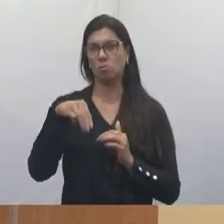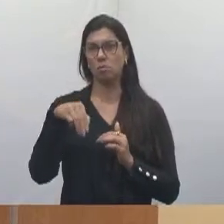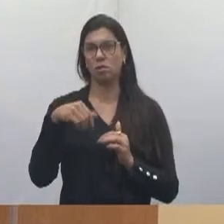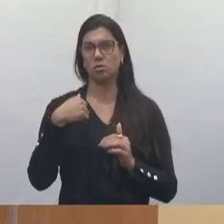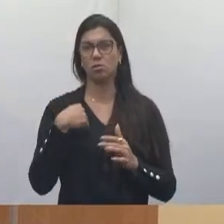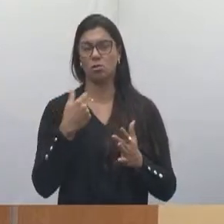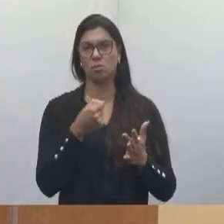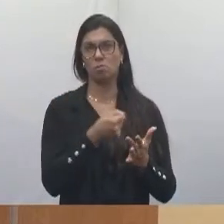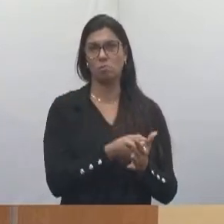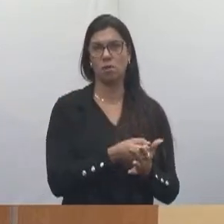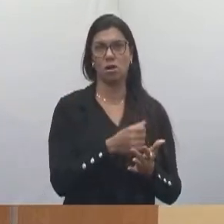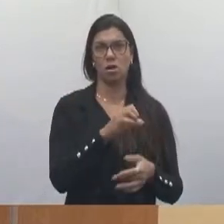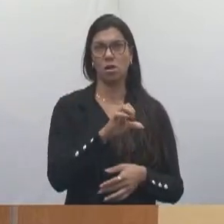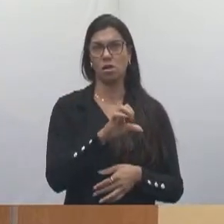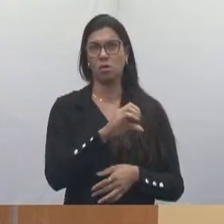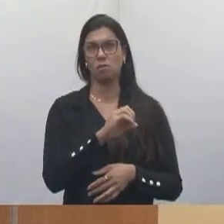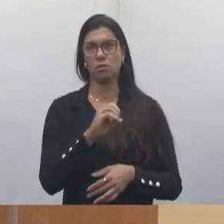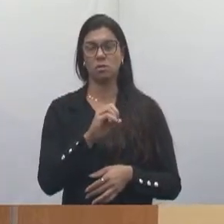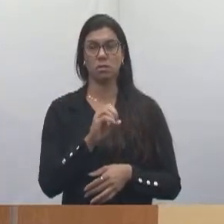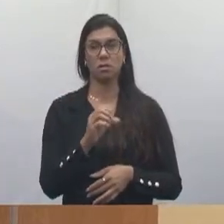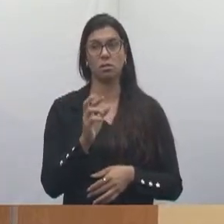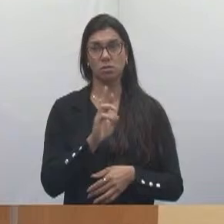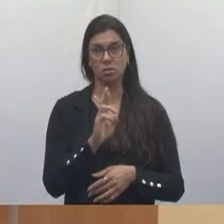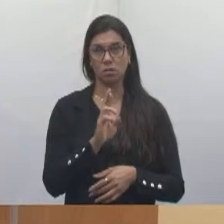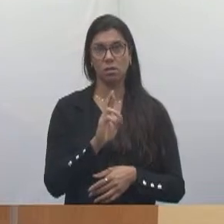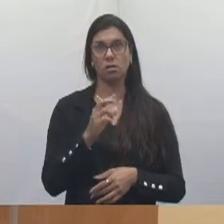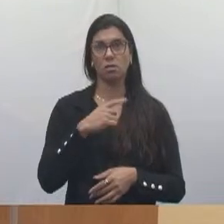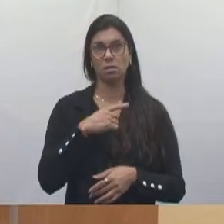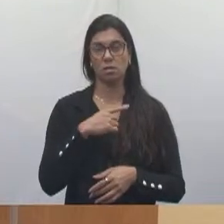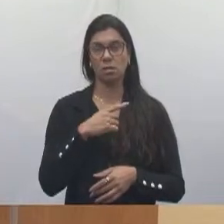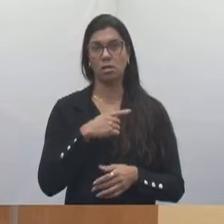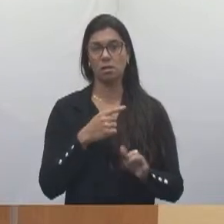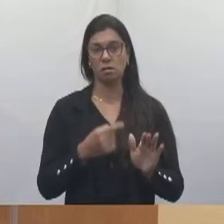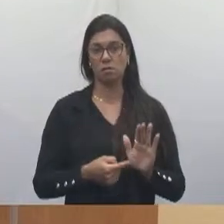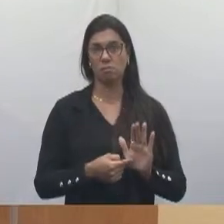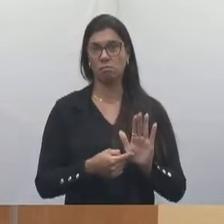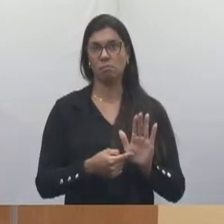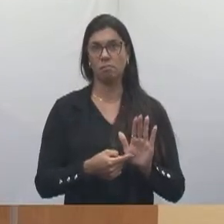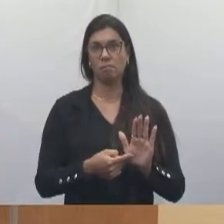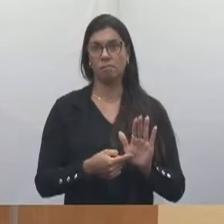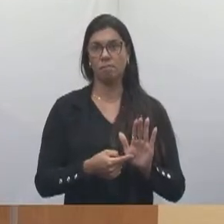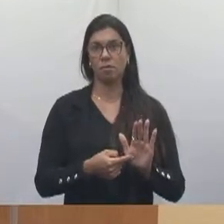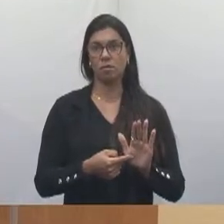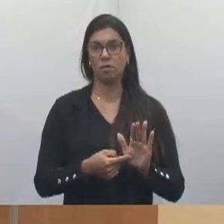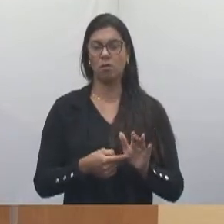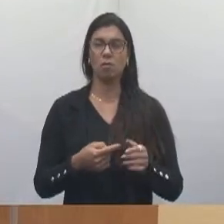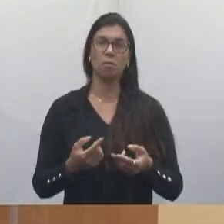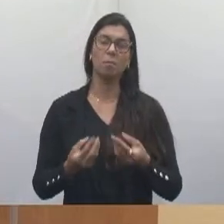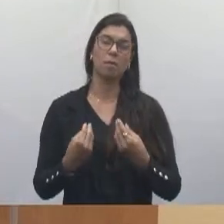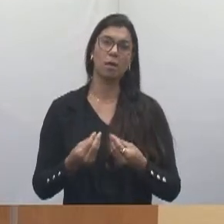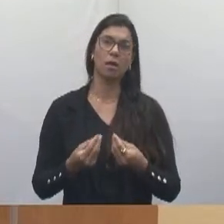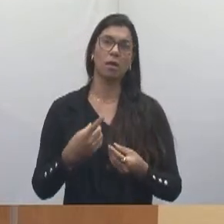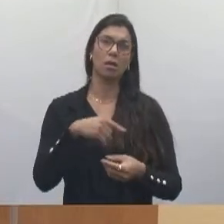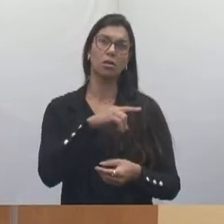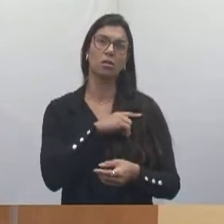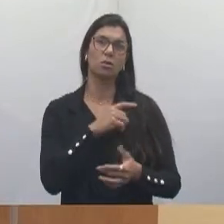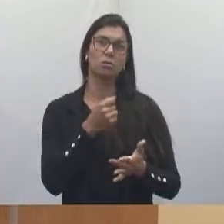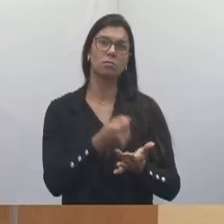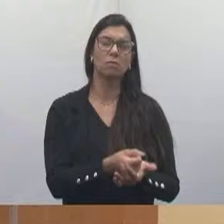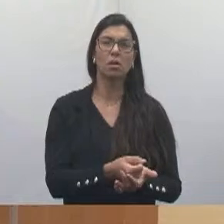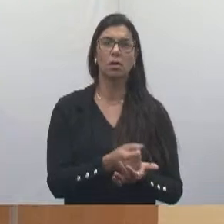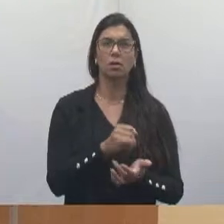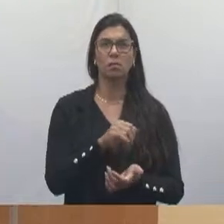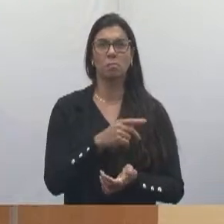5 metros de frente eu paguei R$900, tenho o recibo. Quer dizer, mas então, para que a gente paga o PTU? Não é para pagar